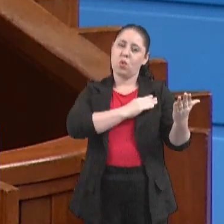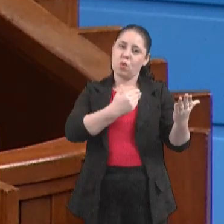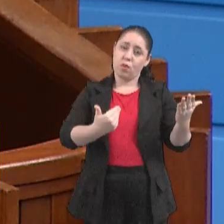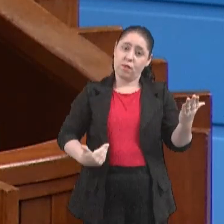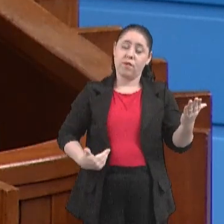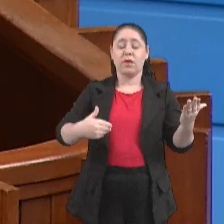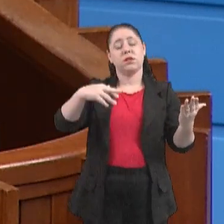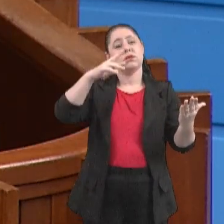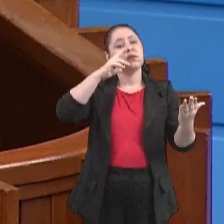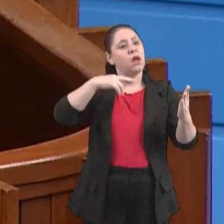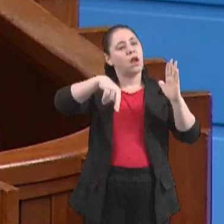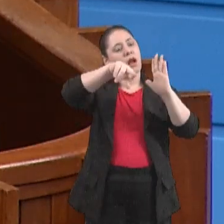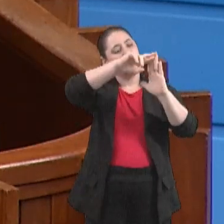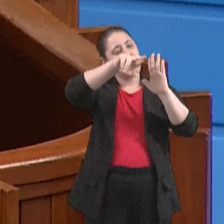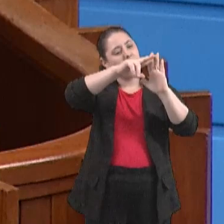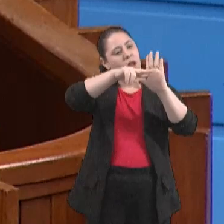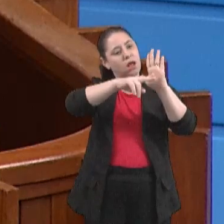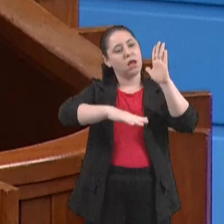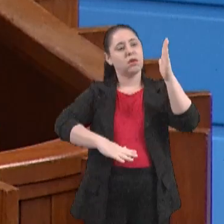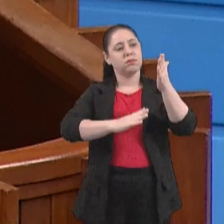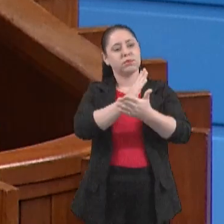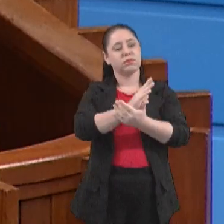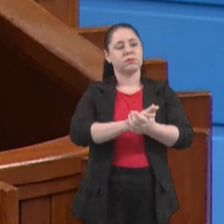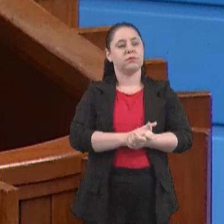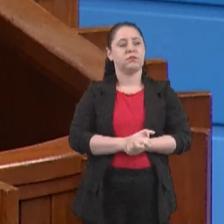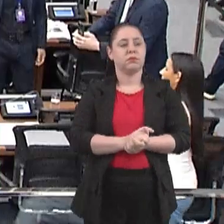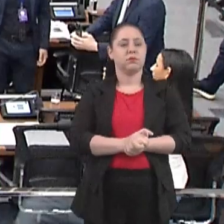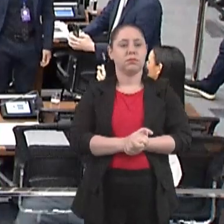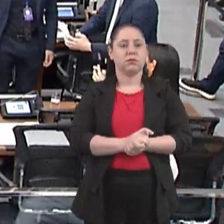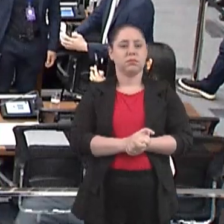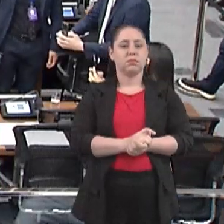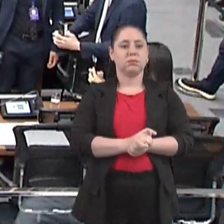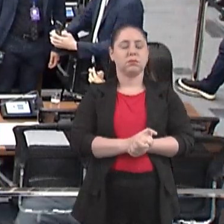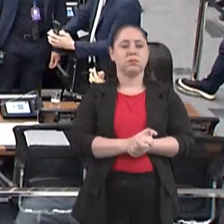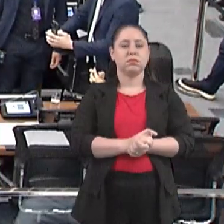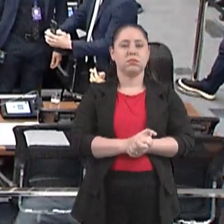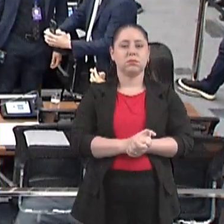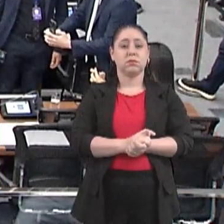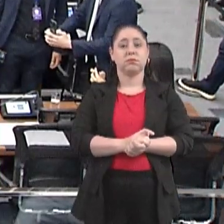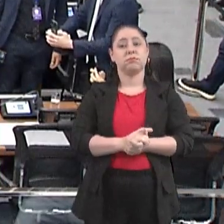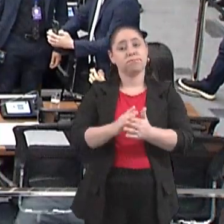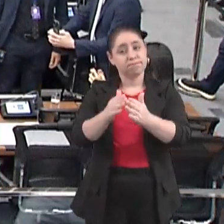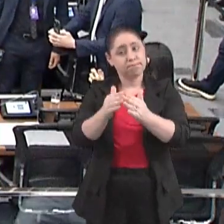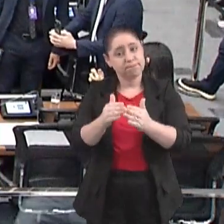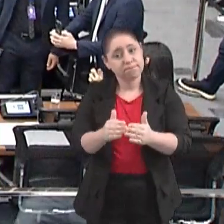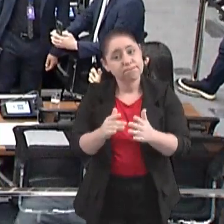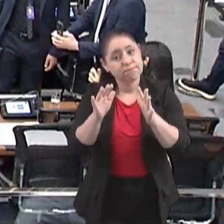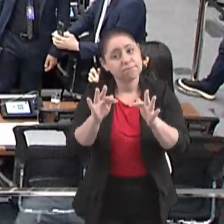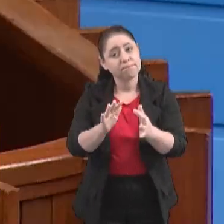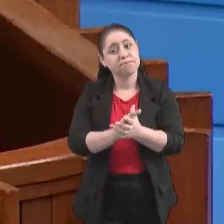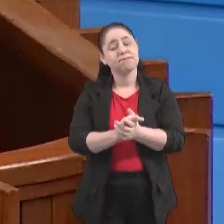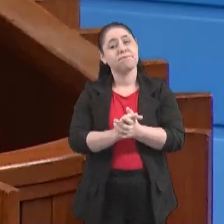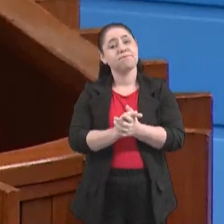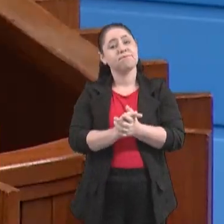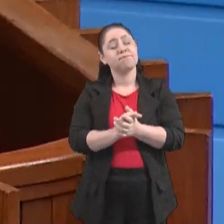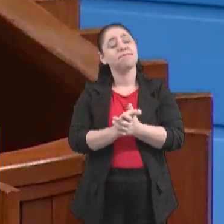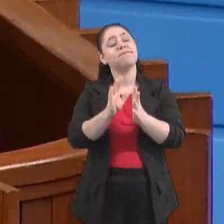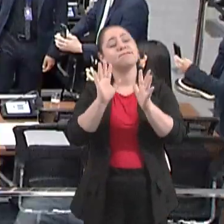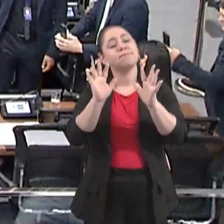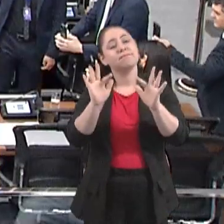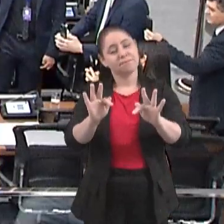de estabelecer regras, deputado, de definir o caminho. Deputado. Por gentileza. Concluí. Obrigado.